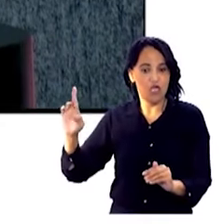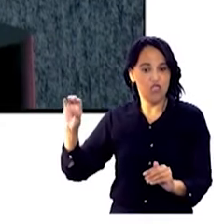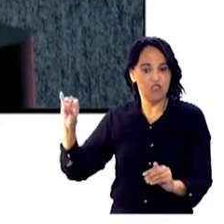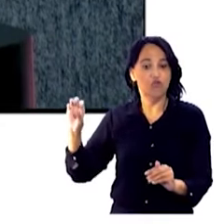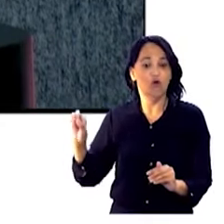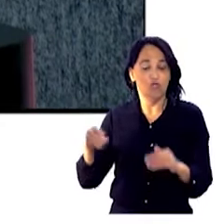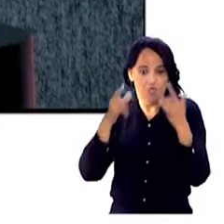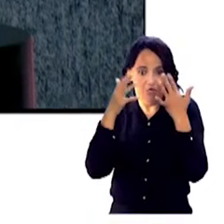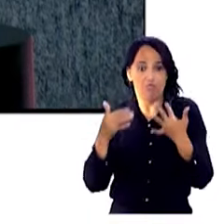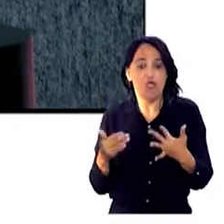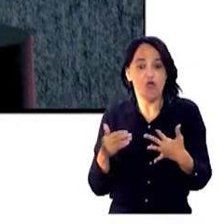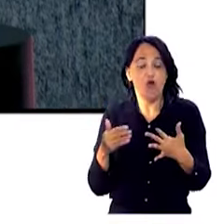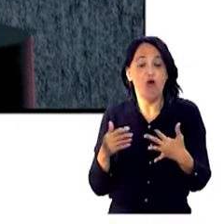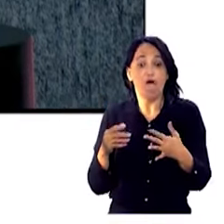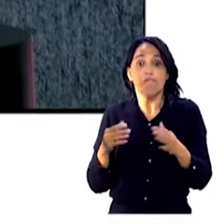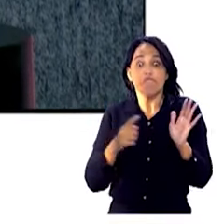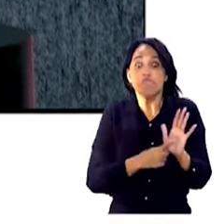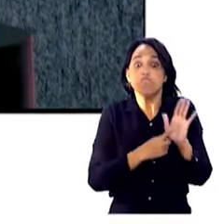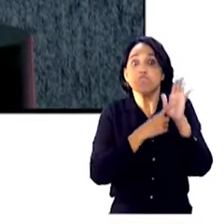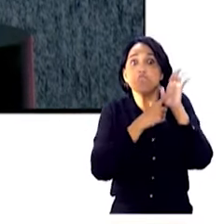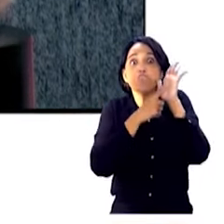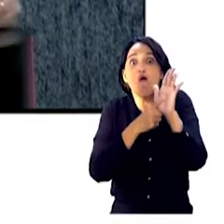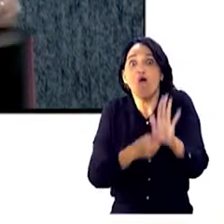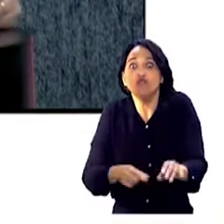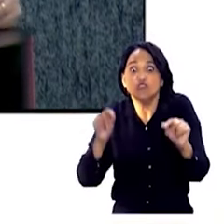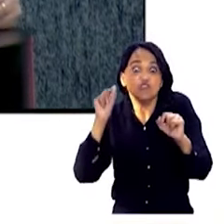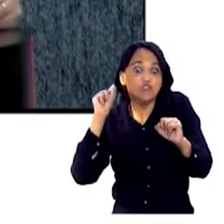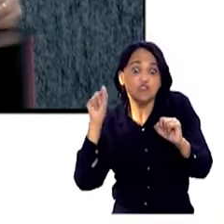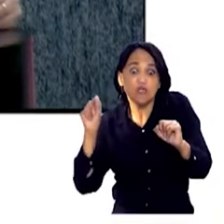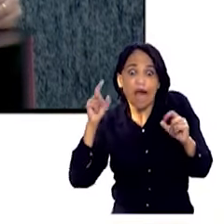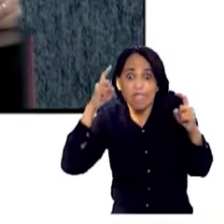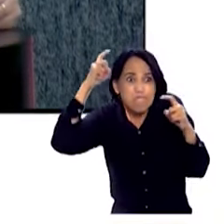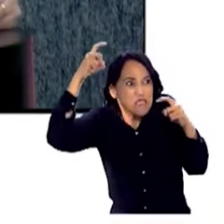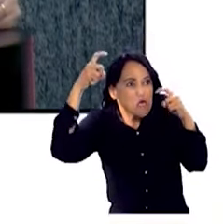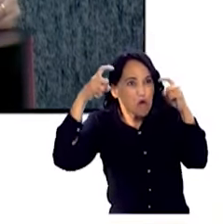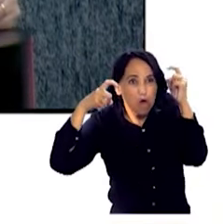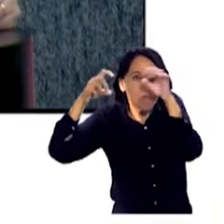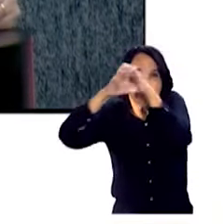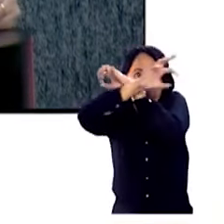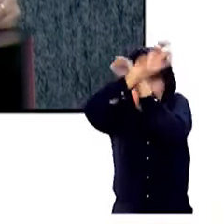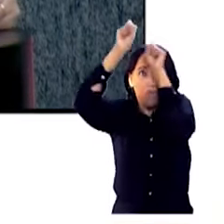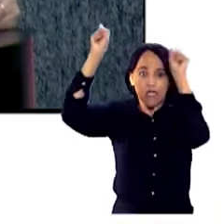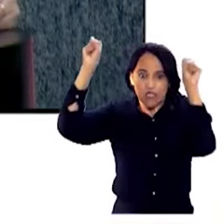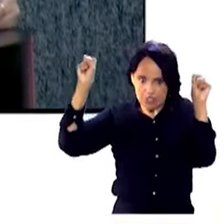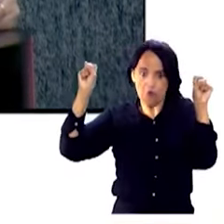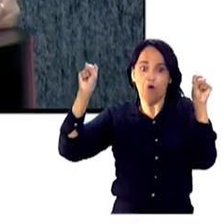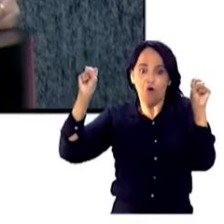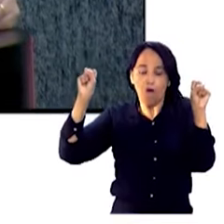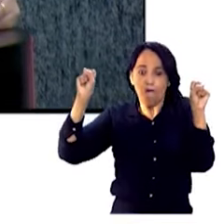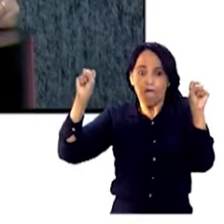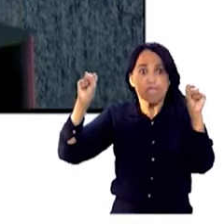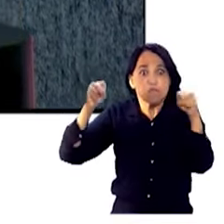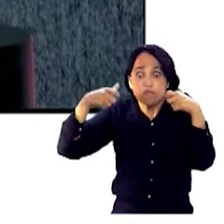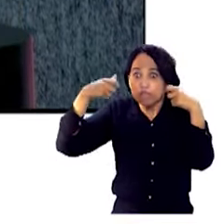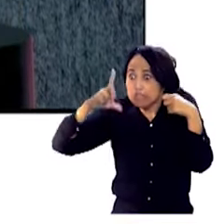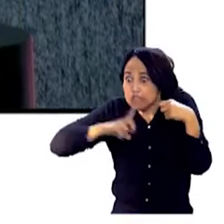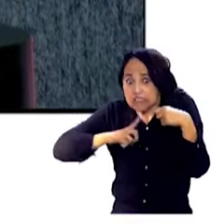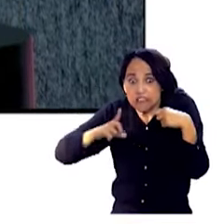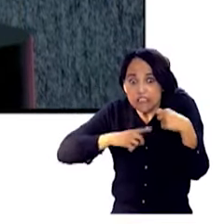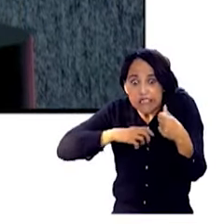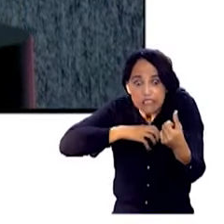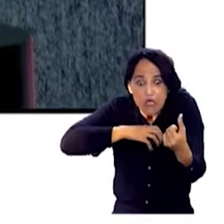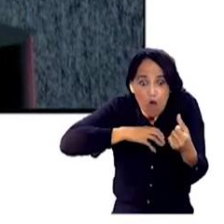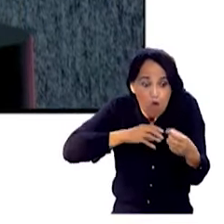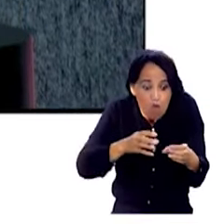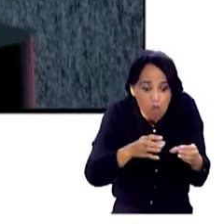o Superior Tribunal de Justiça está preocupado com essas questões existe um núcleo sobre esse tema existem ministros